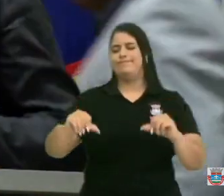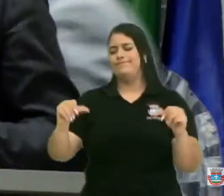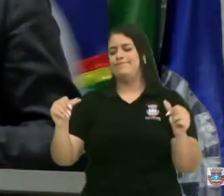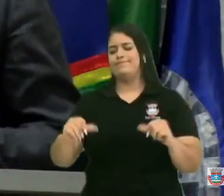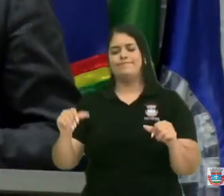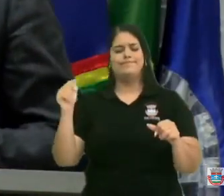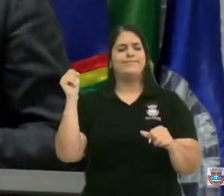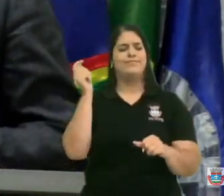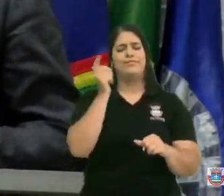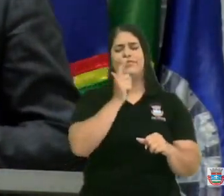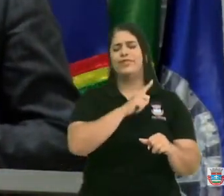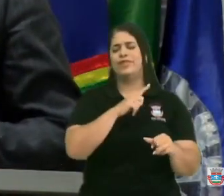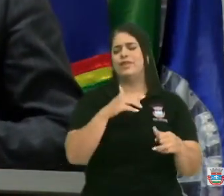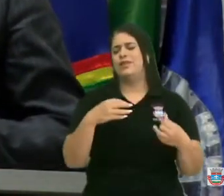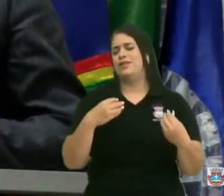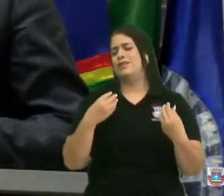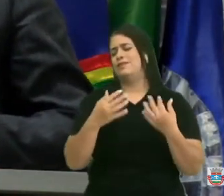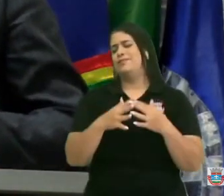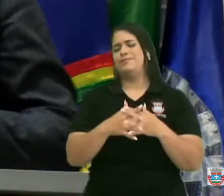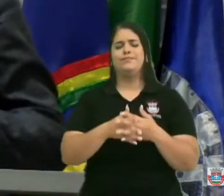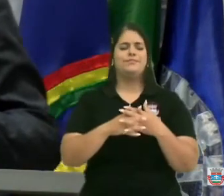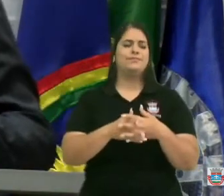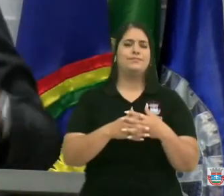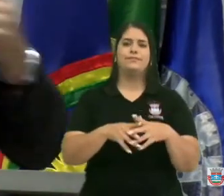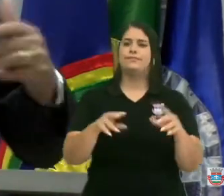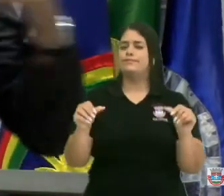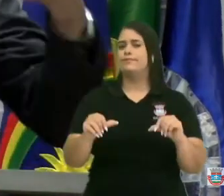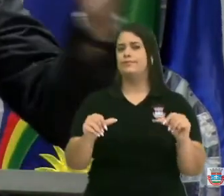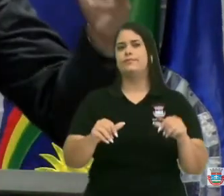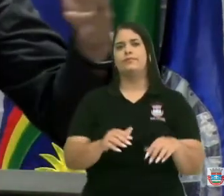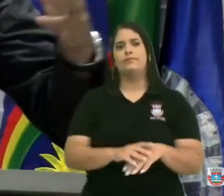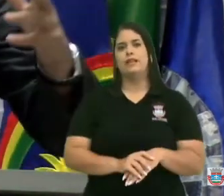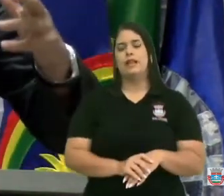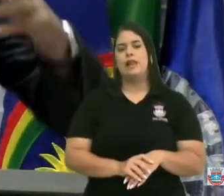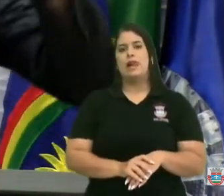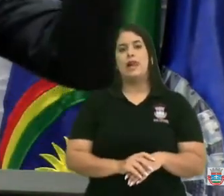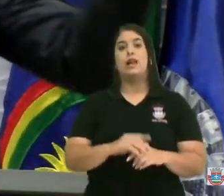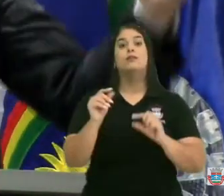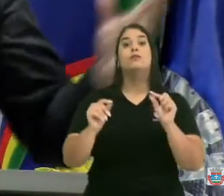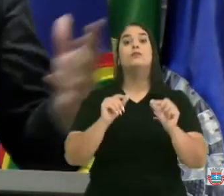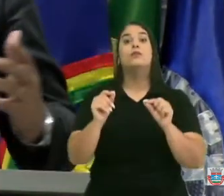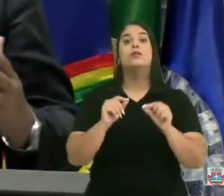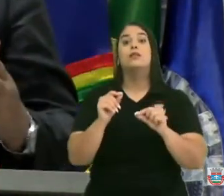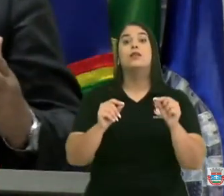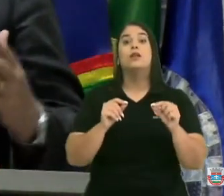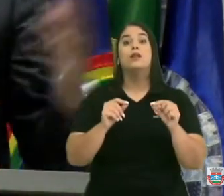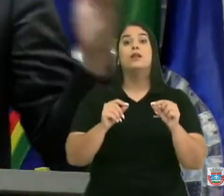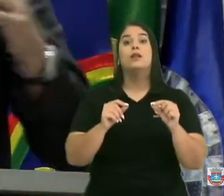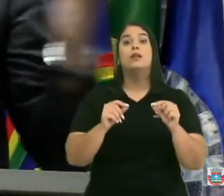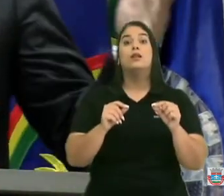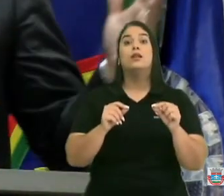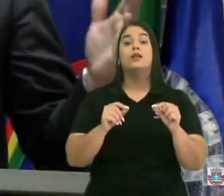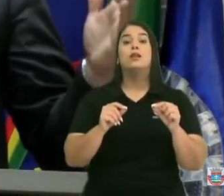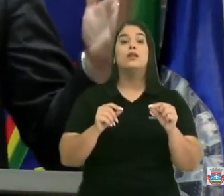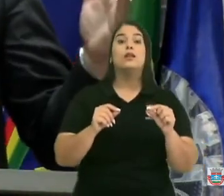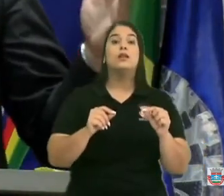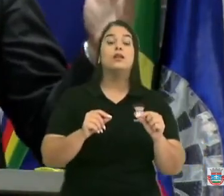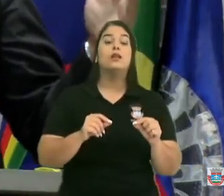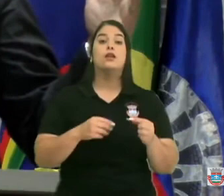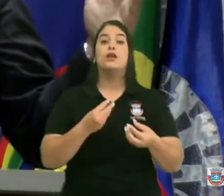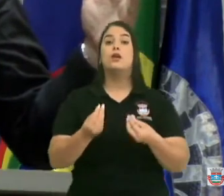coisa assim, né? Que foi feito para se chamar a atenção e acabou